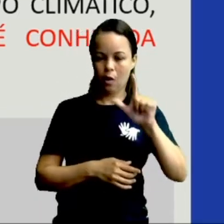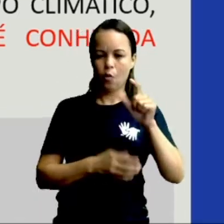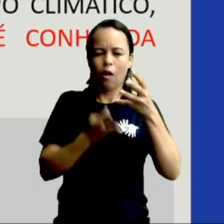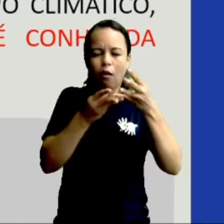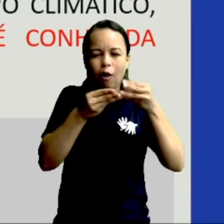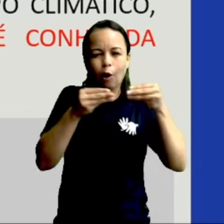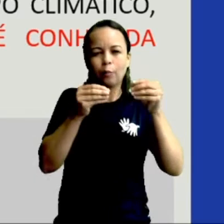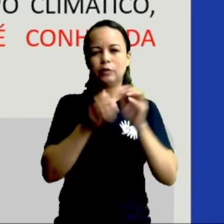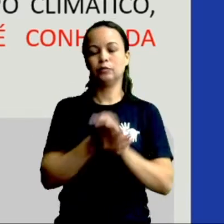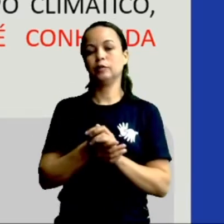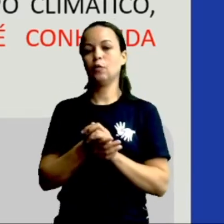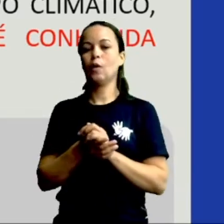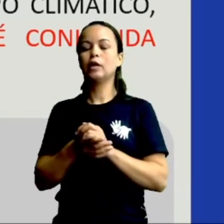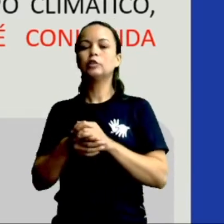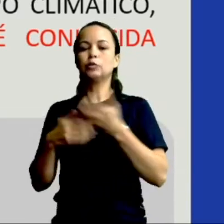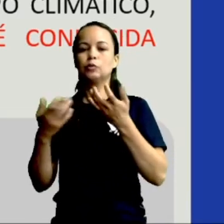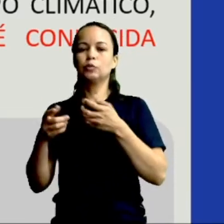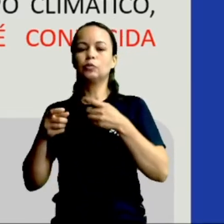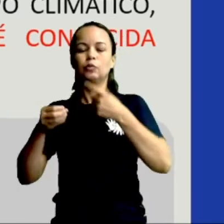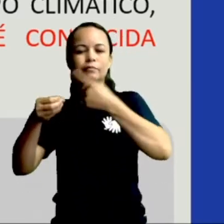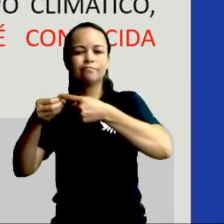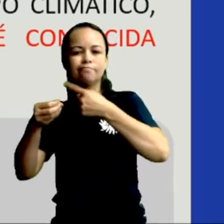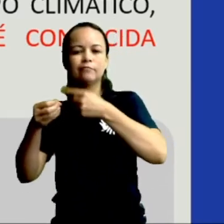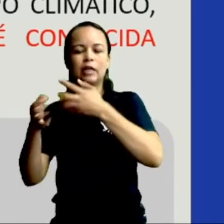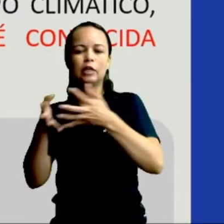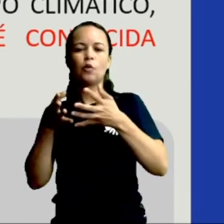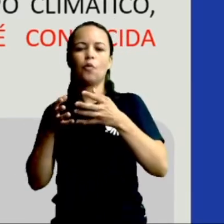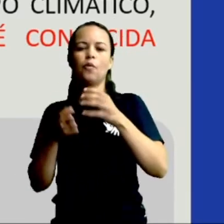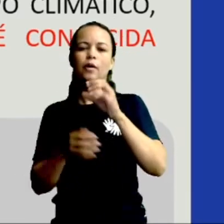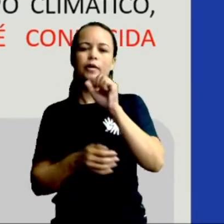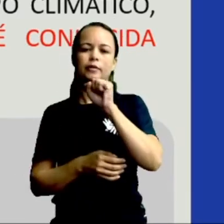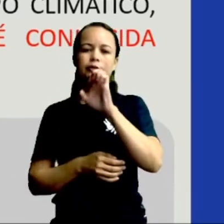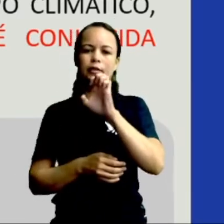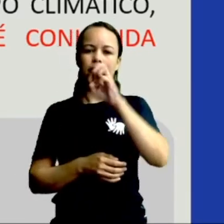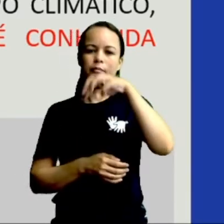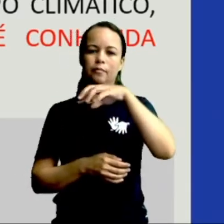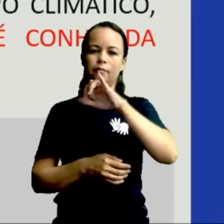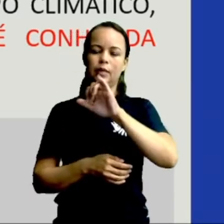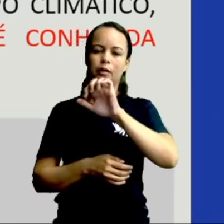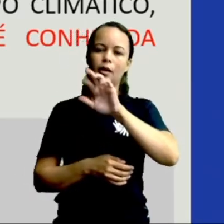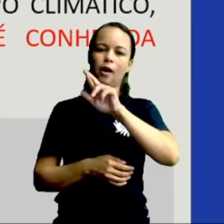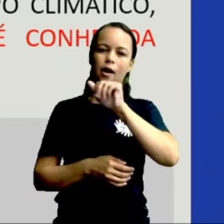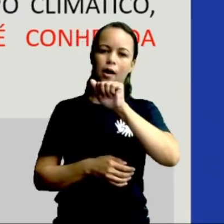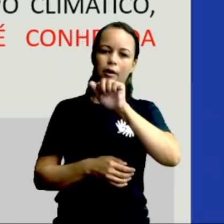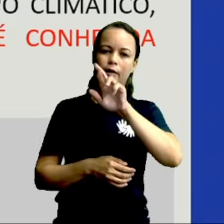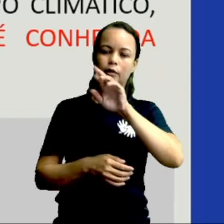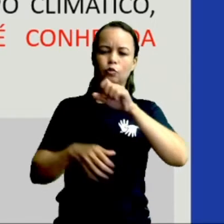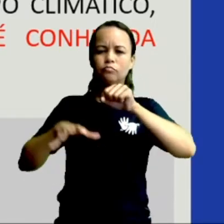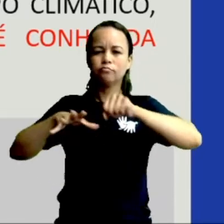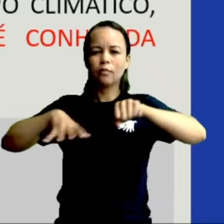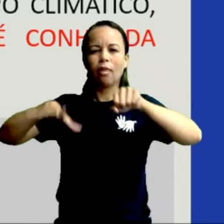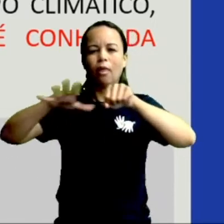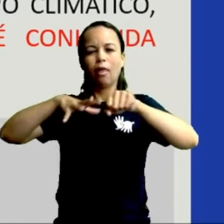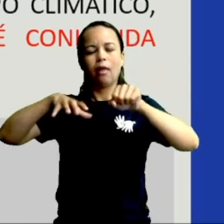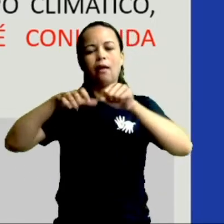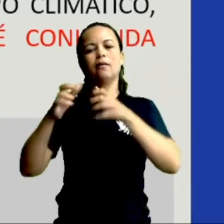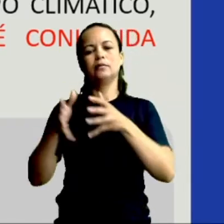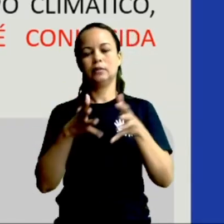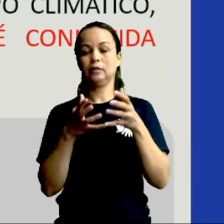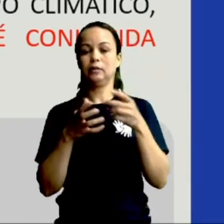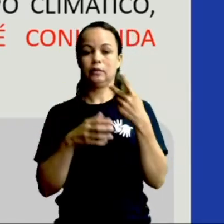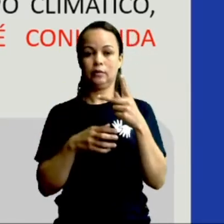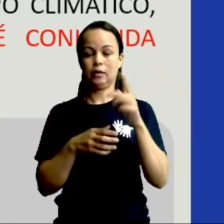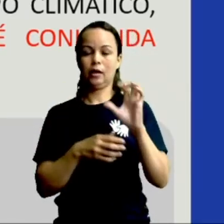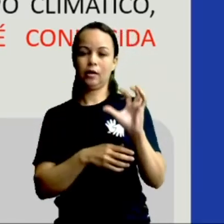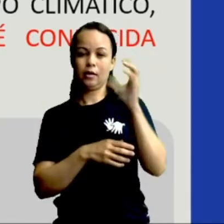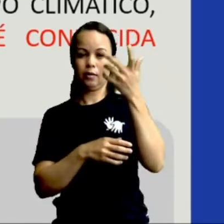interior, impera o clima semiárido, que é marcado pela vegetação da caatinga. Devido à presença desse tipo